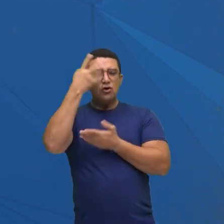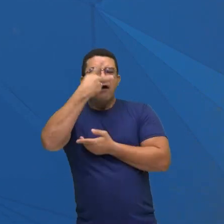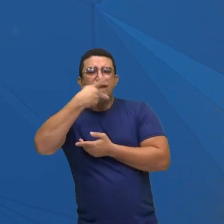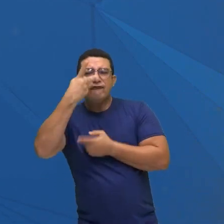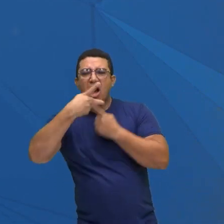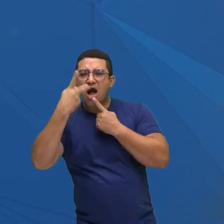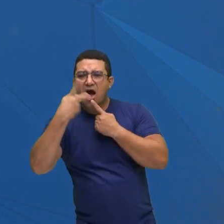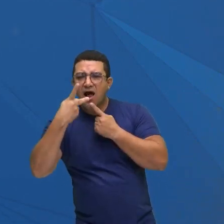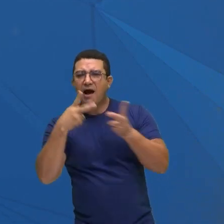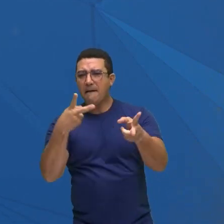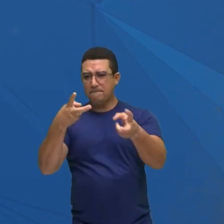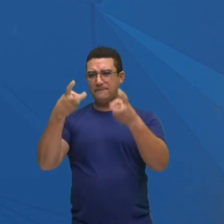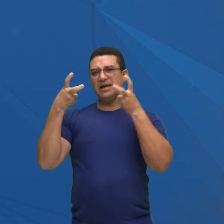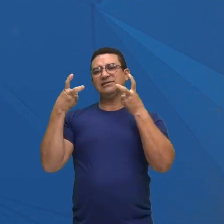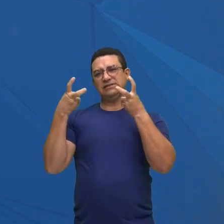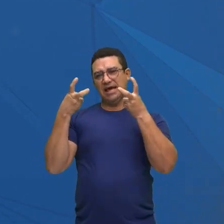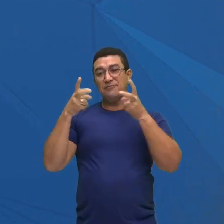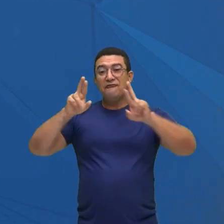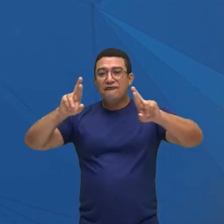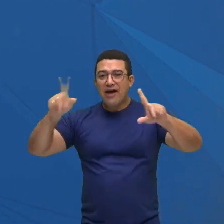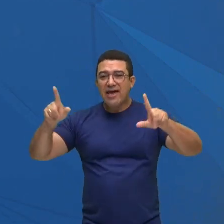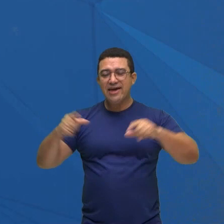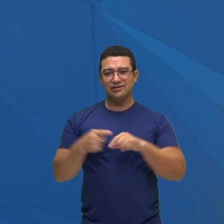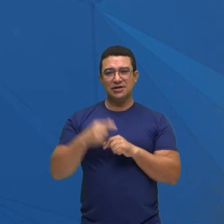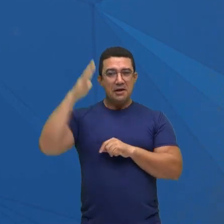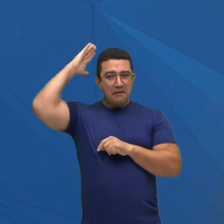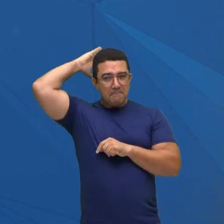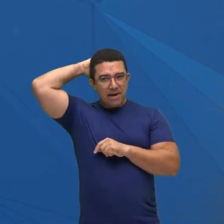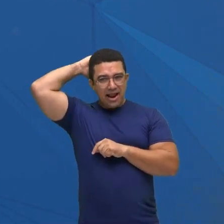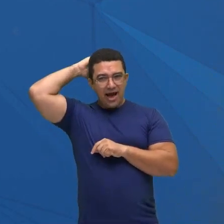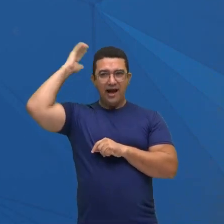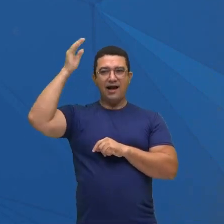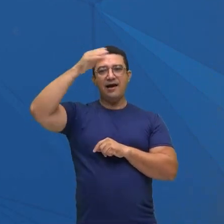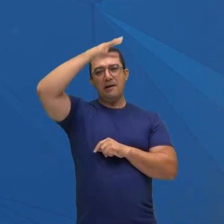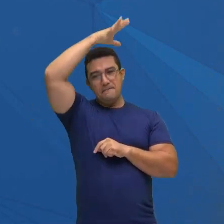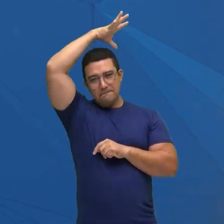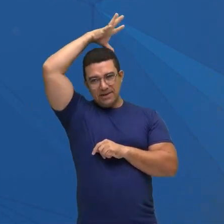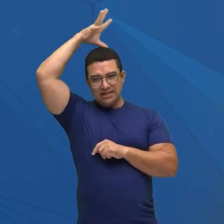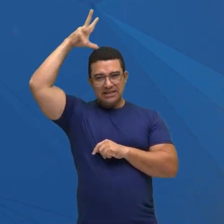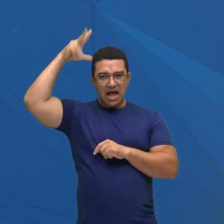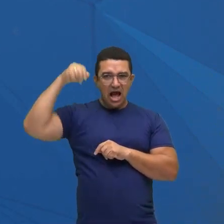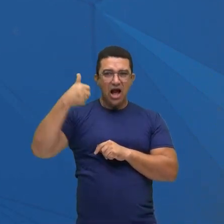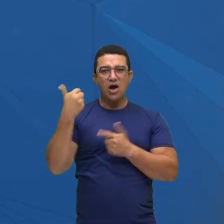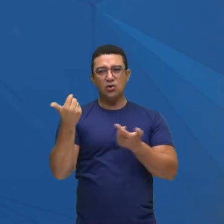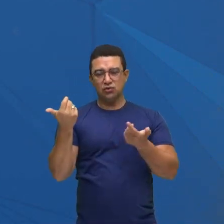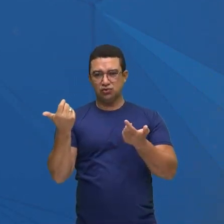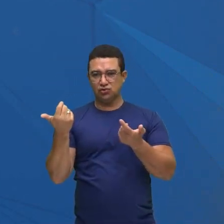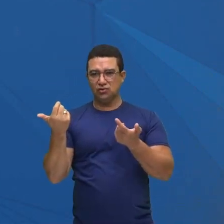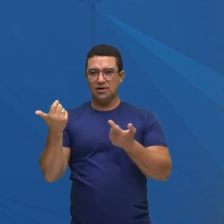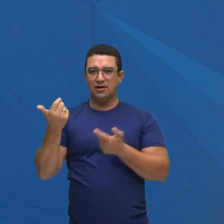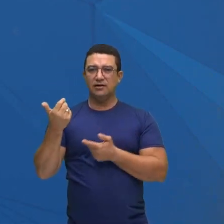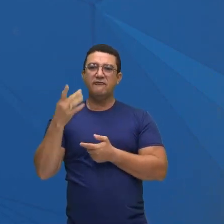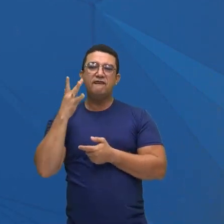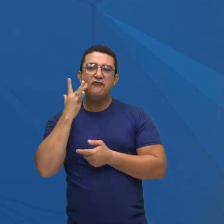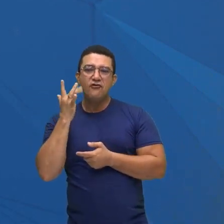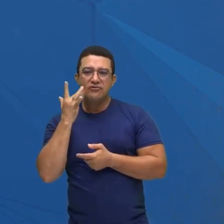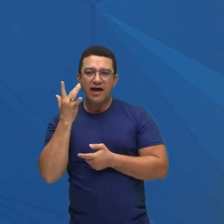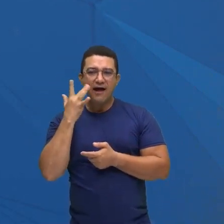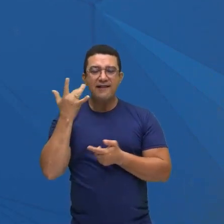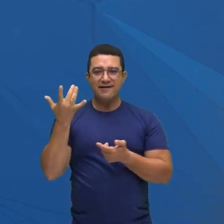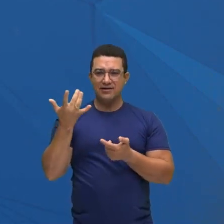para a gente, né, quando há valorização e outras maneiras de falar acabam sendo meio que ridicularizadas